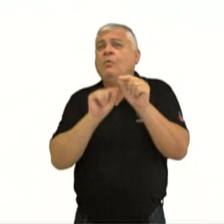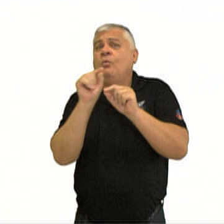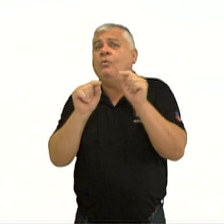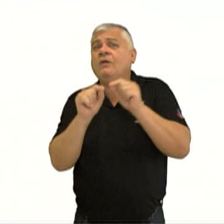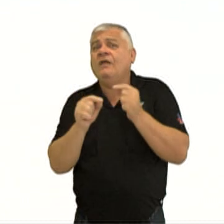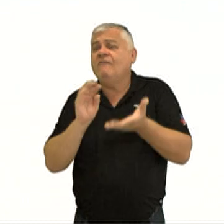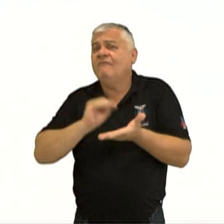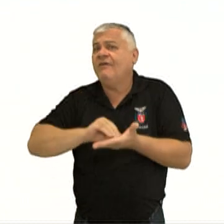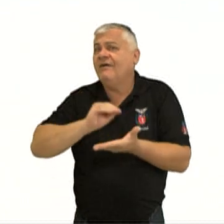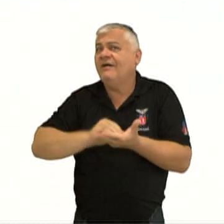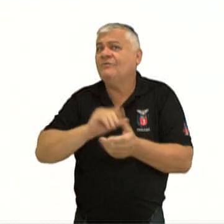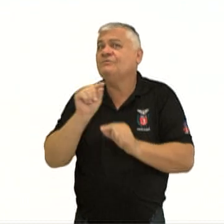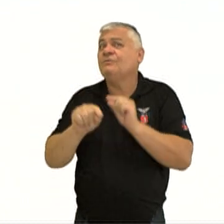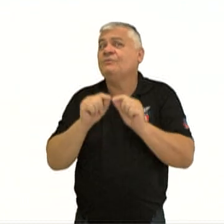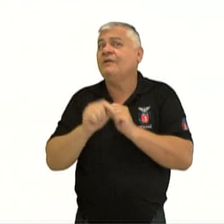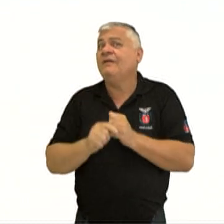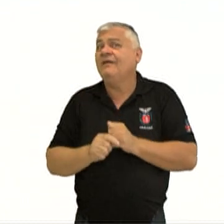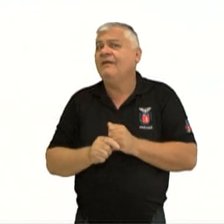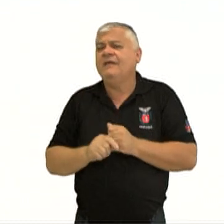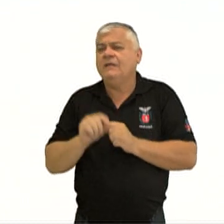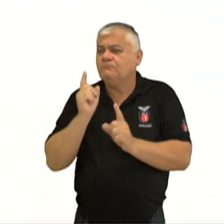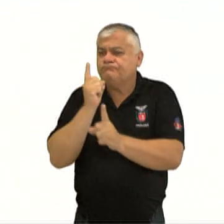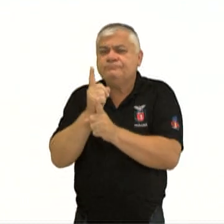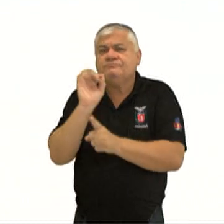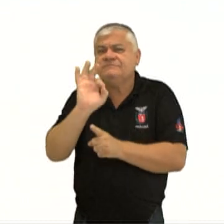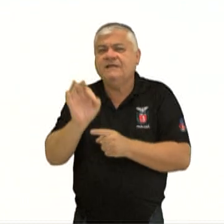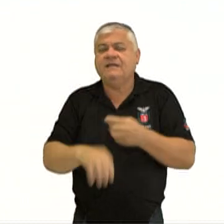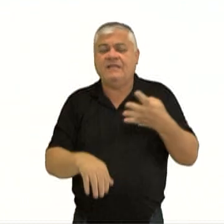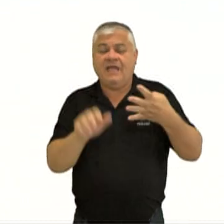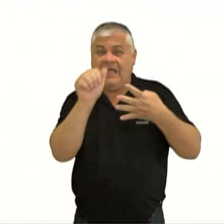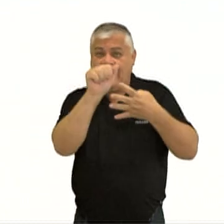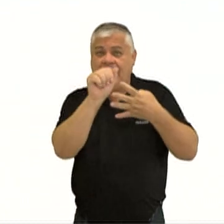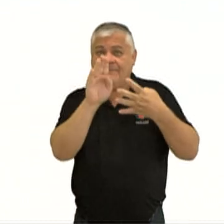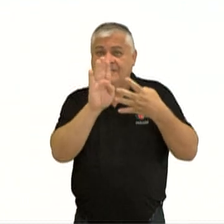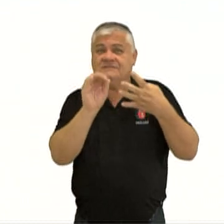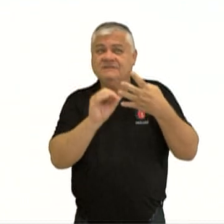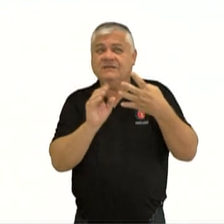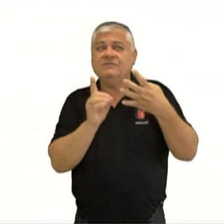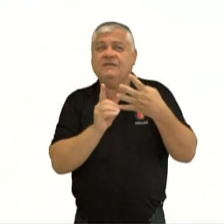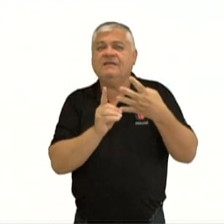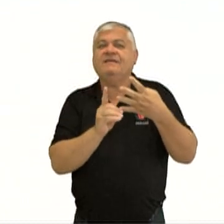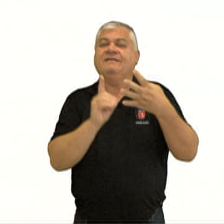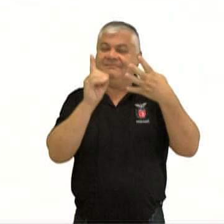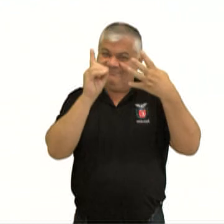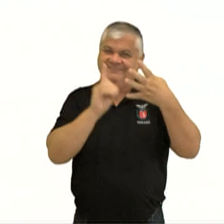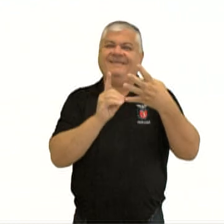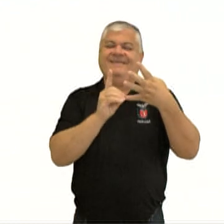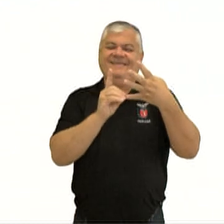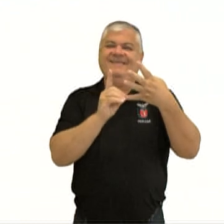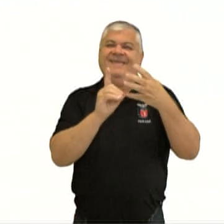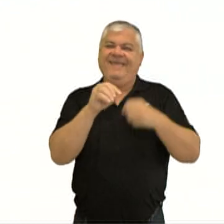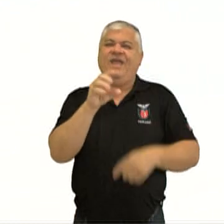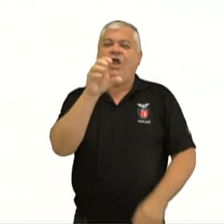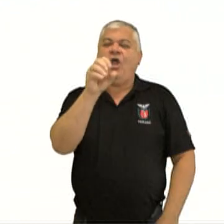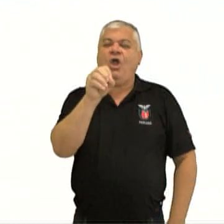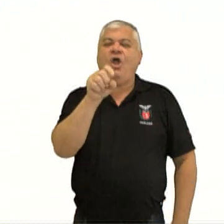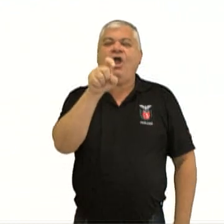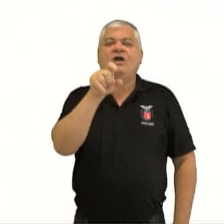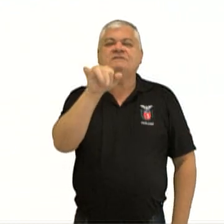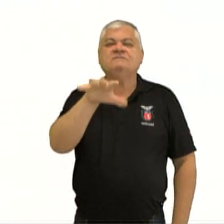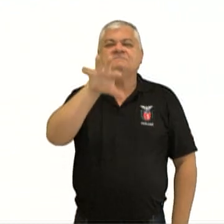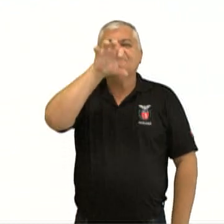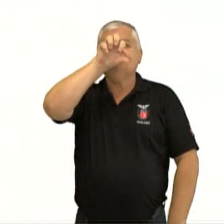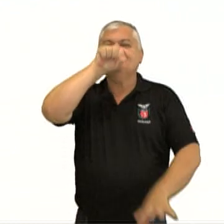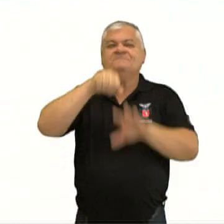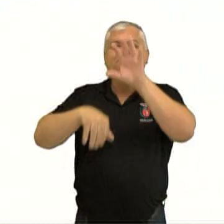ausente não se encontrava? A alternativa correta, né? Não existia oxigênio. Ficou bem